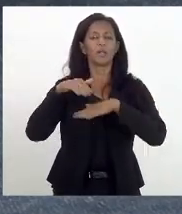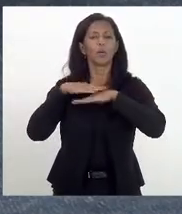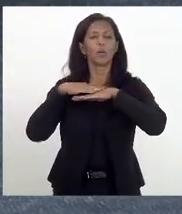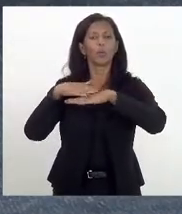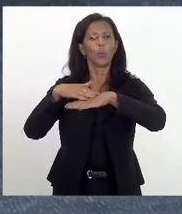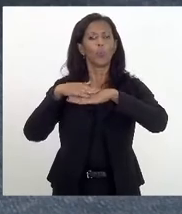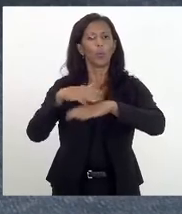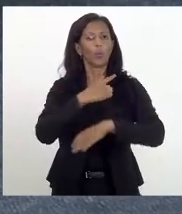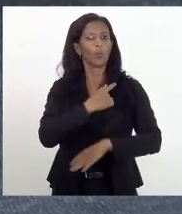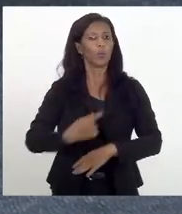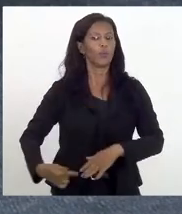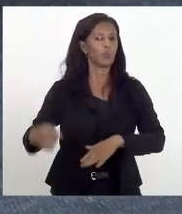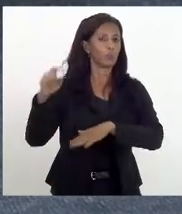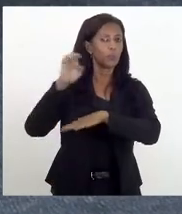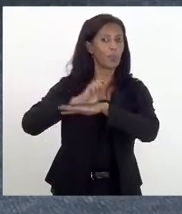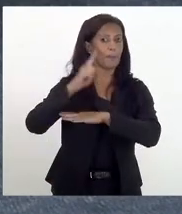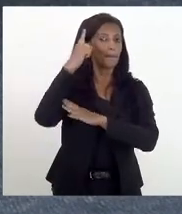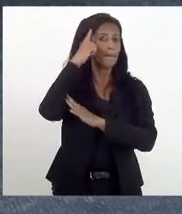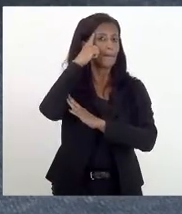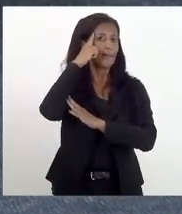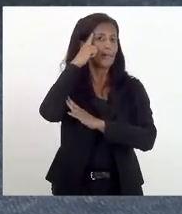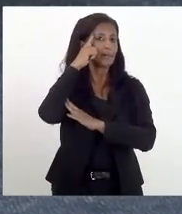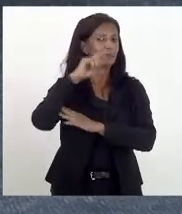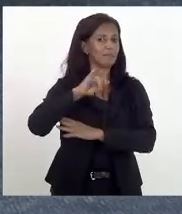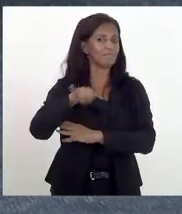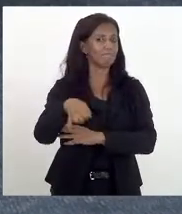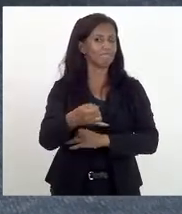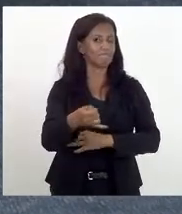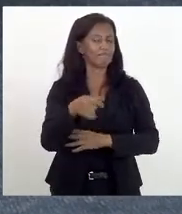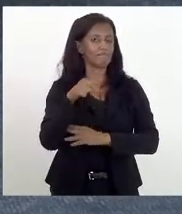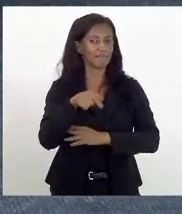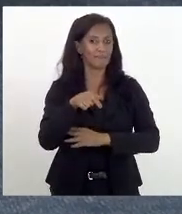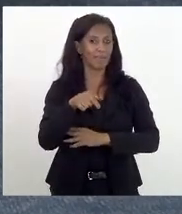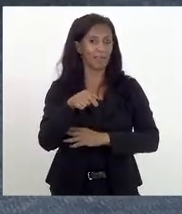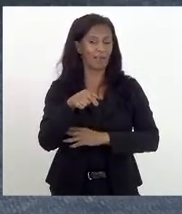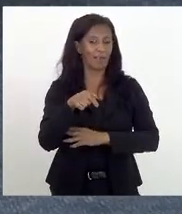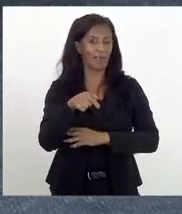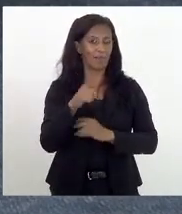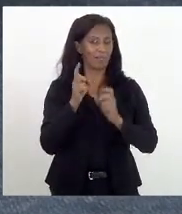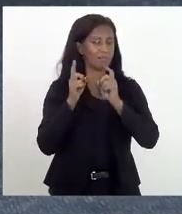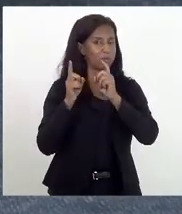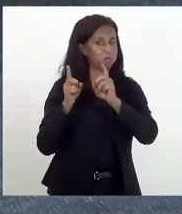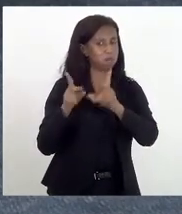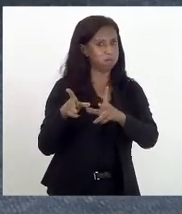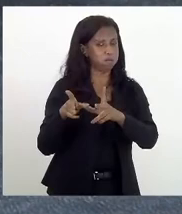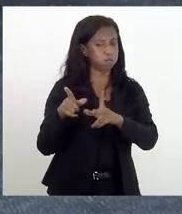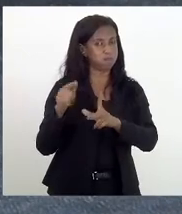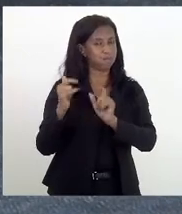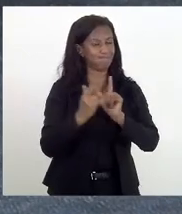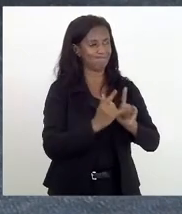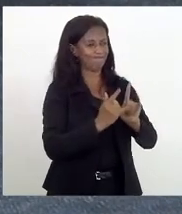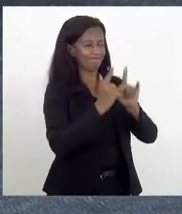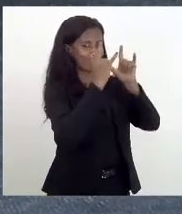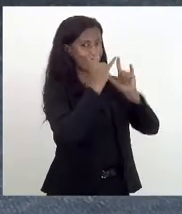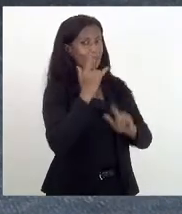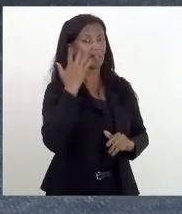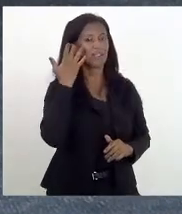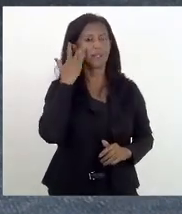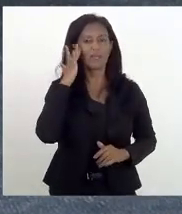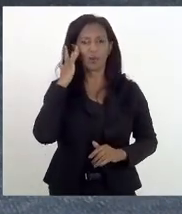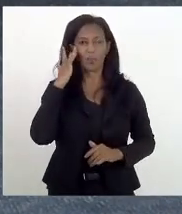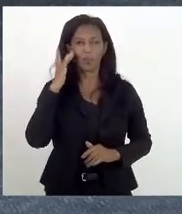governo do estado pensa na possibilidade da aquisição desse prédio Então acho que